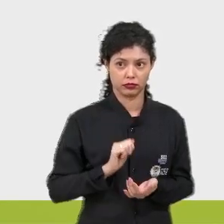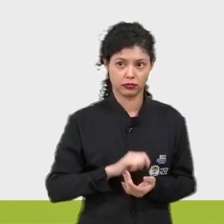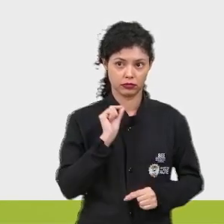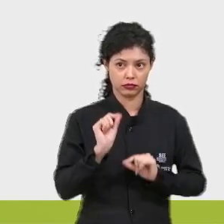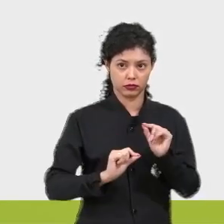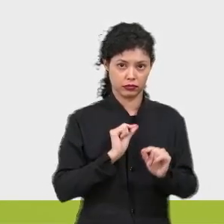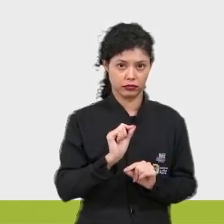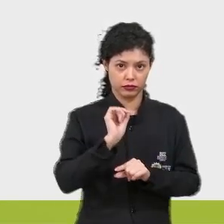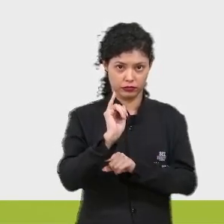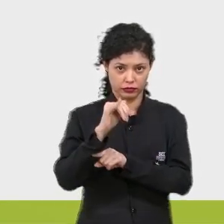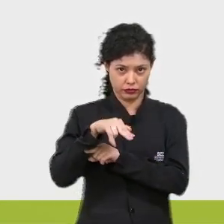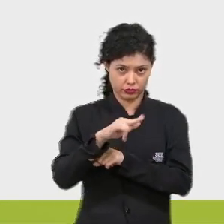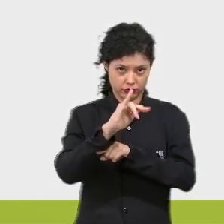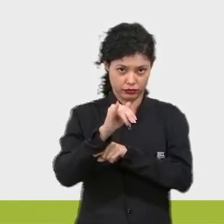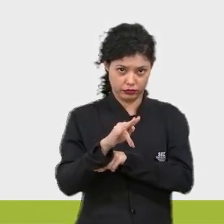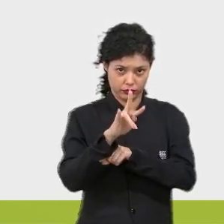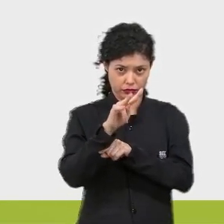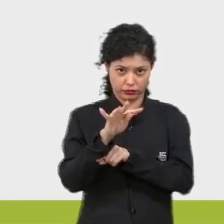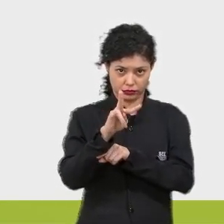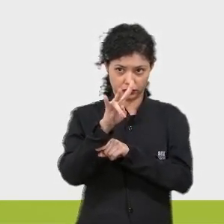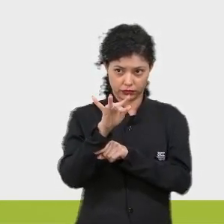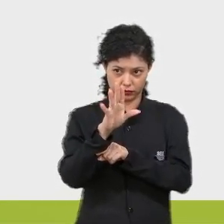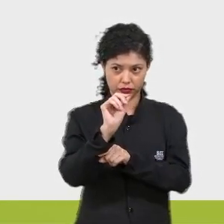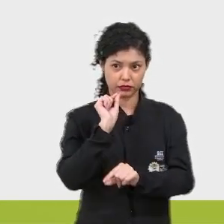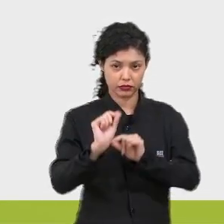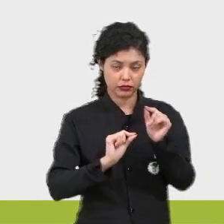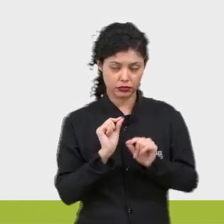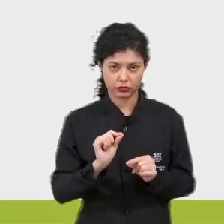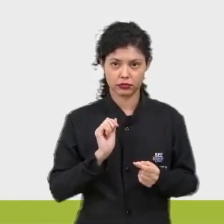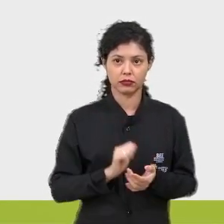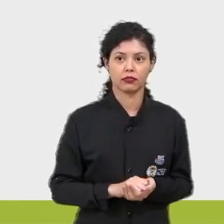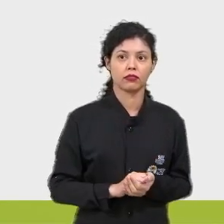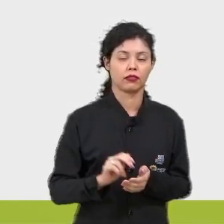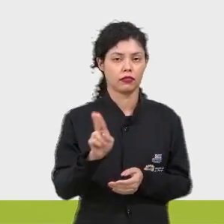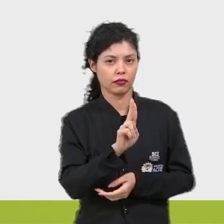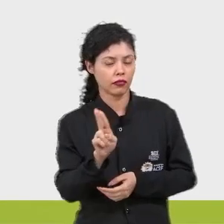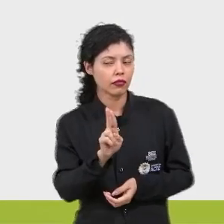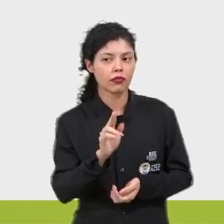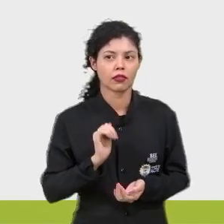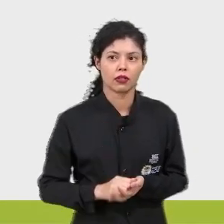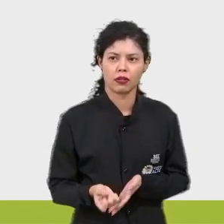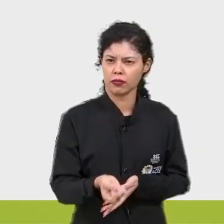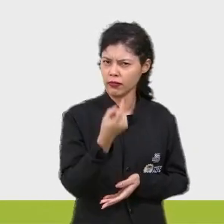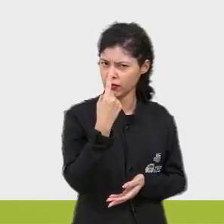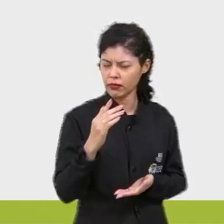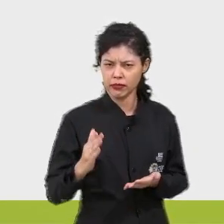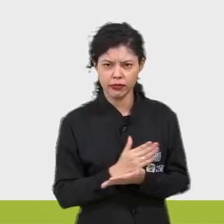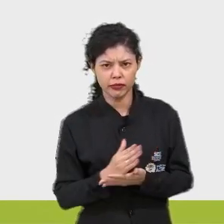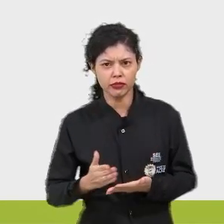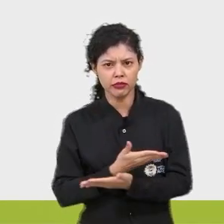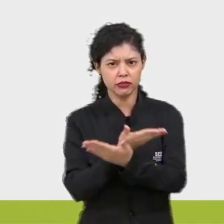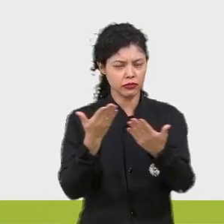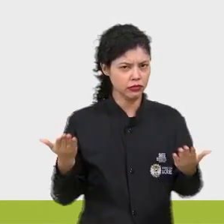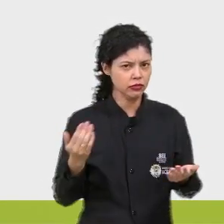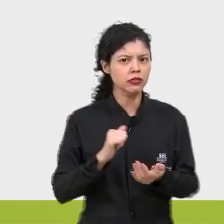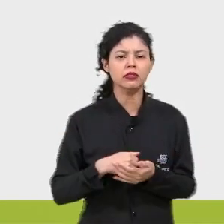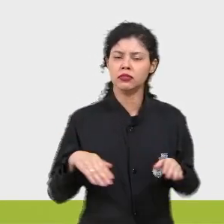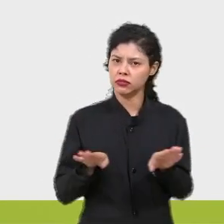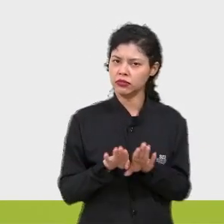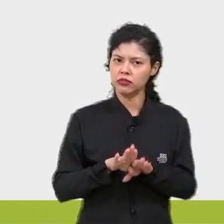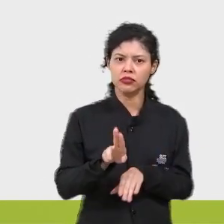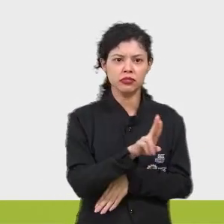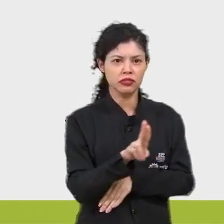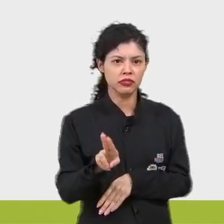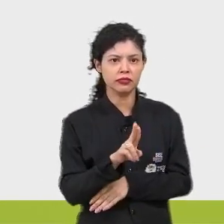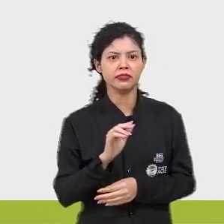texto injuntivo, por mais que o nome é um pouquinho aí estranho para alguns de vocês, ele é também chamado